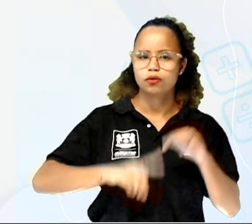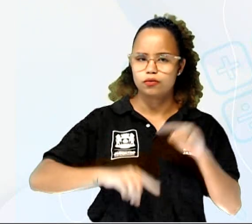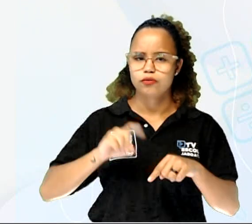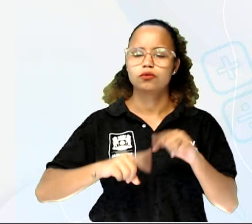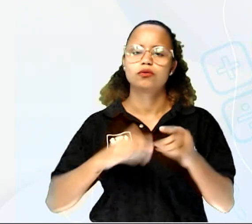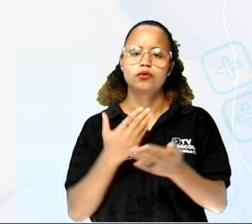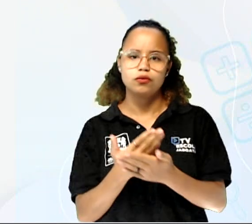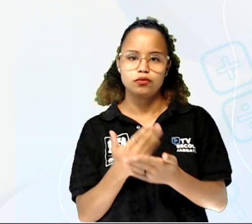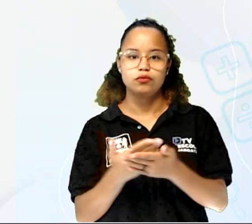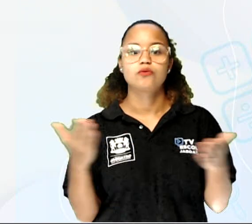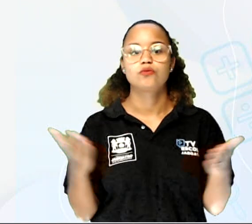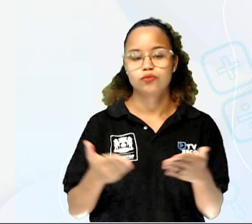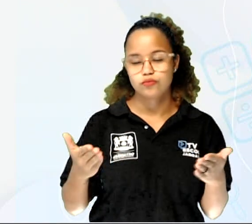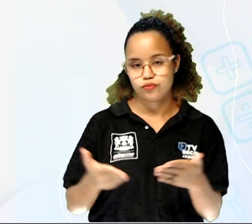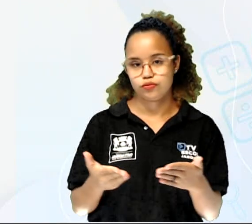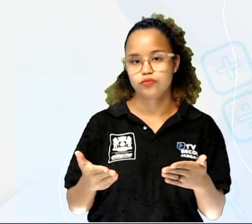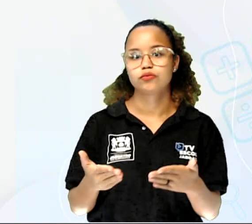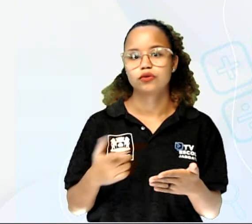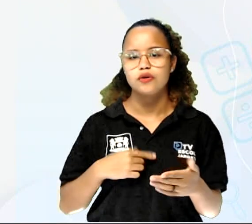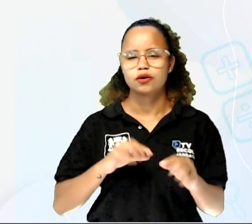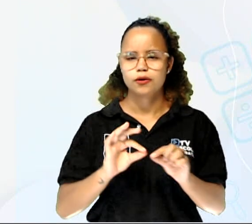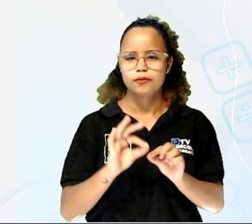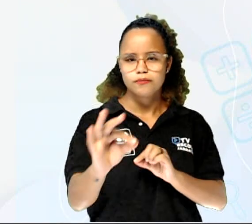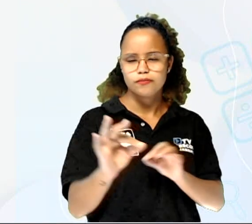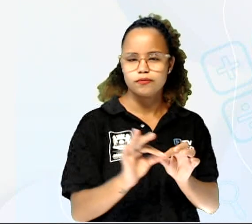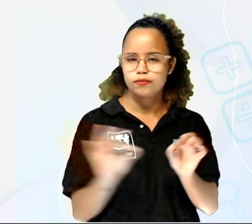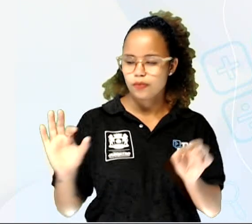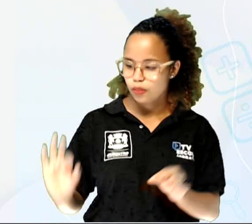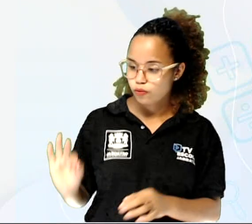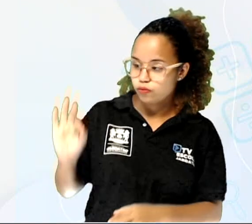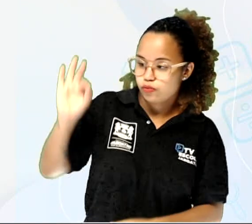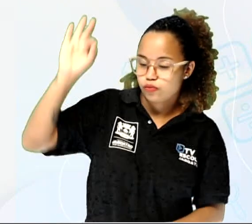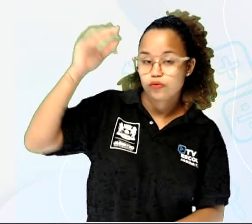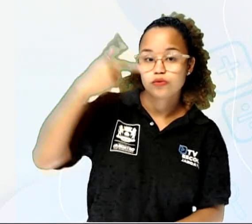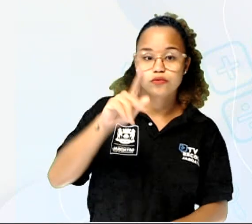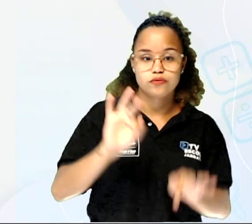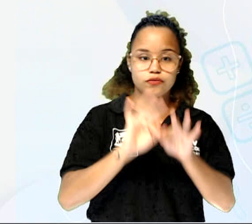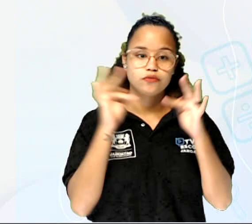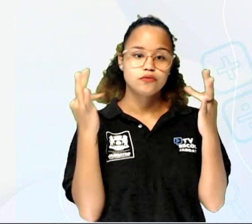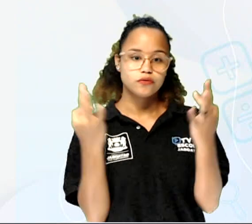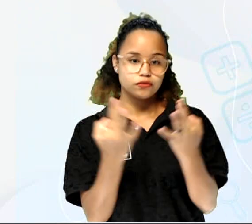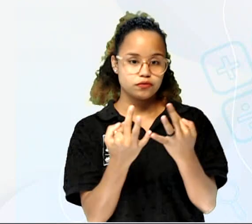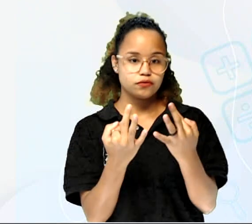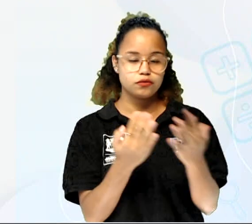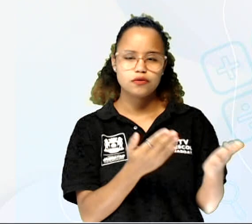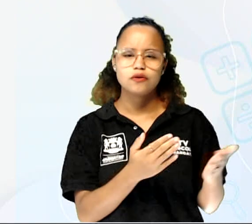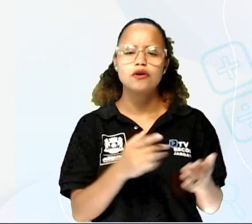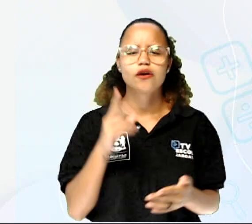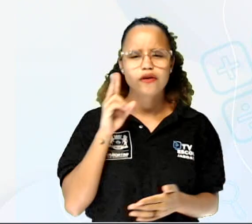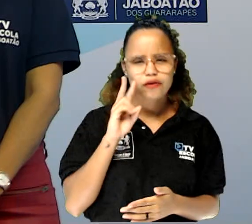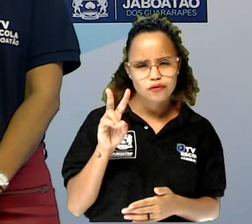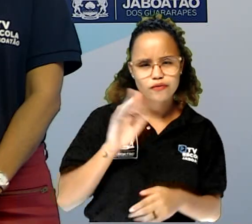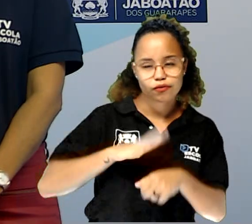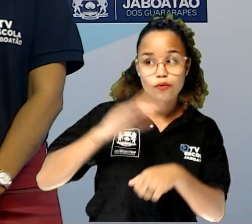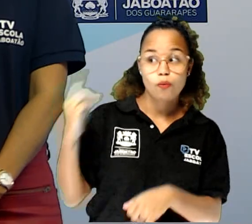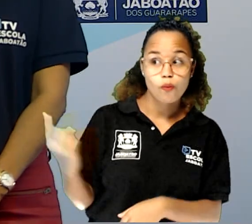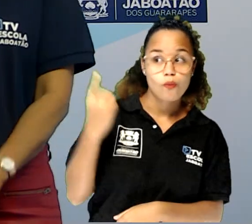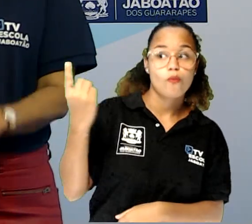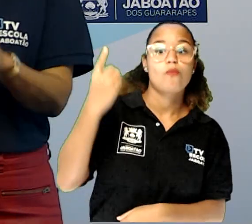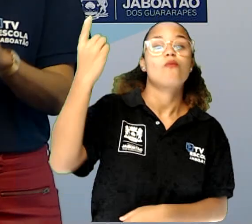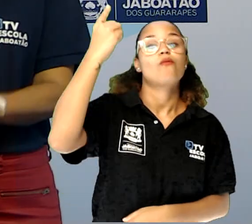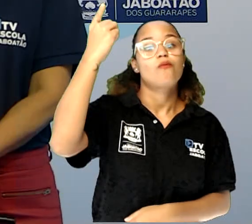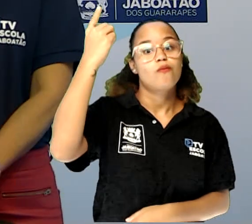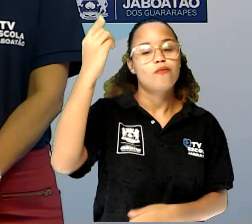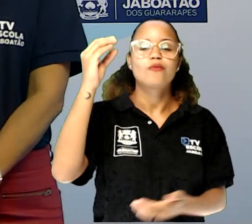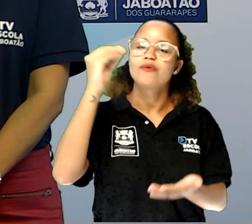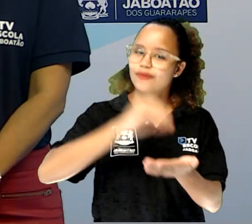estudados na aula de hoje e meça a sua altura e de seus familiares. Vamos ver quem é mais alto? Anota no